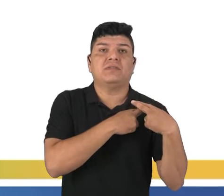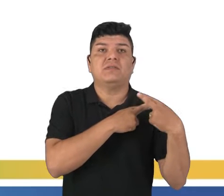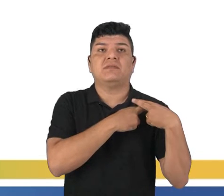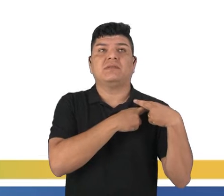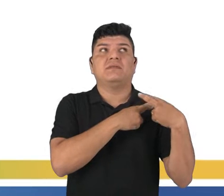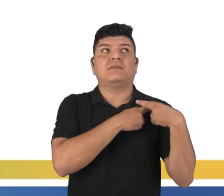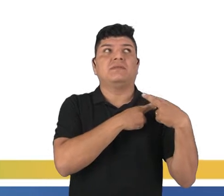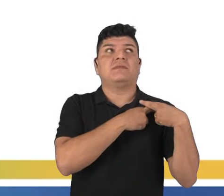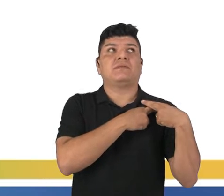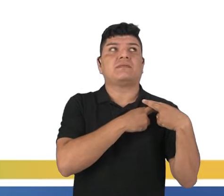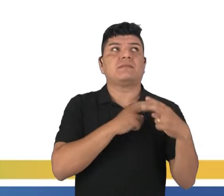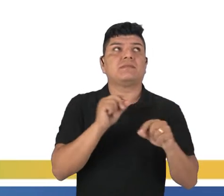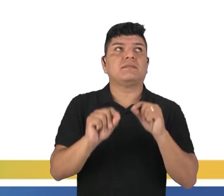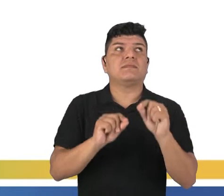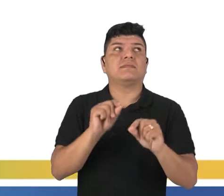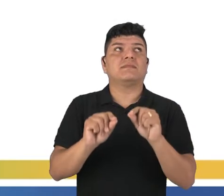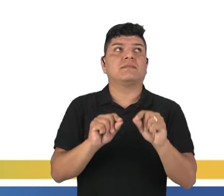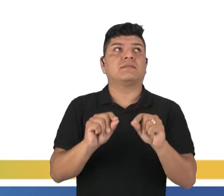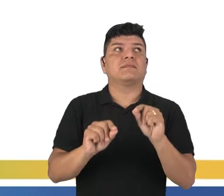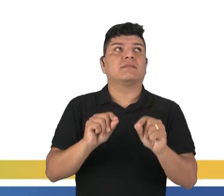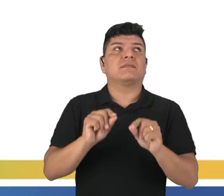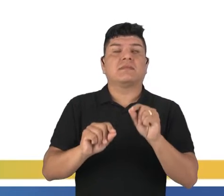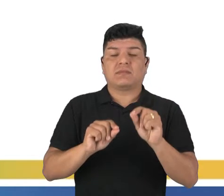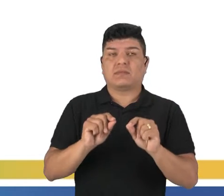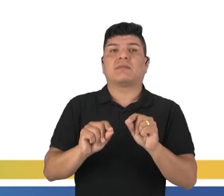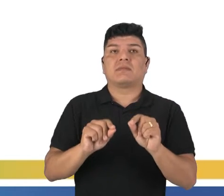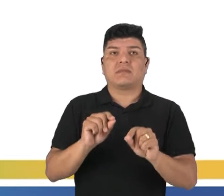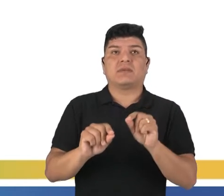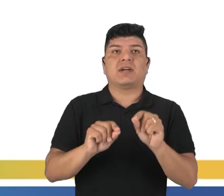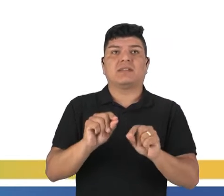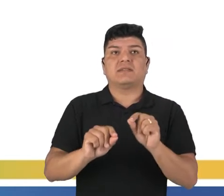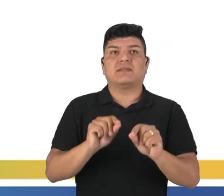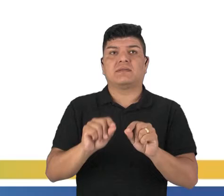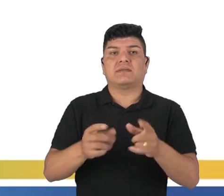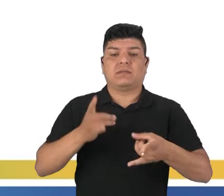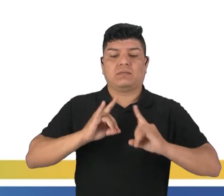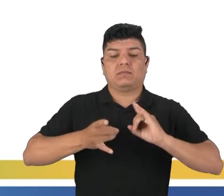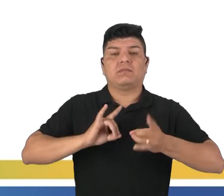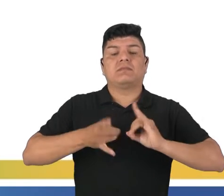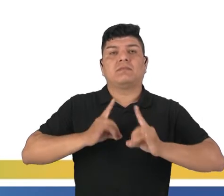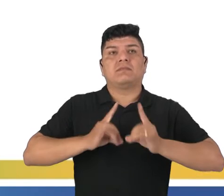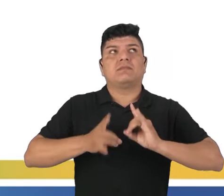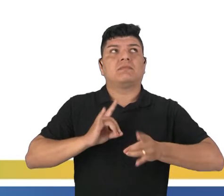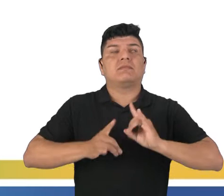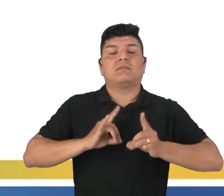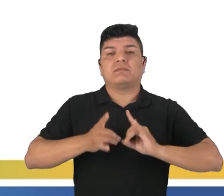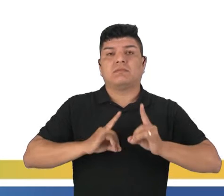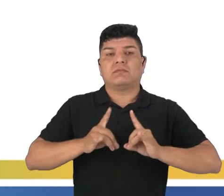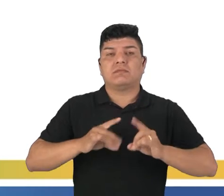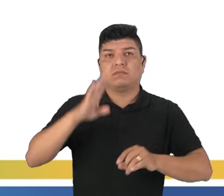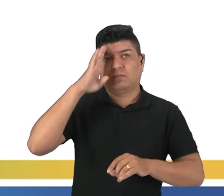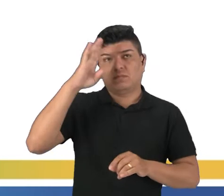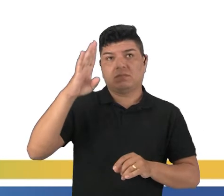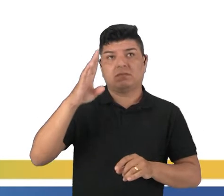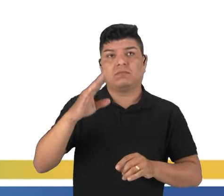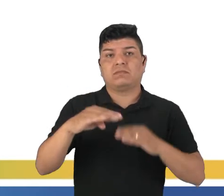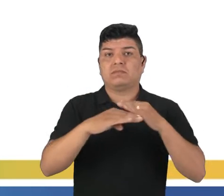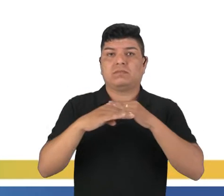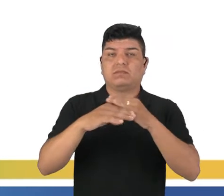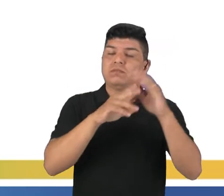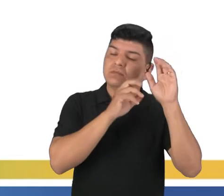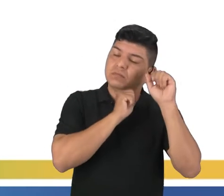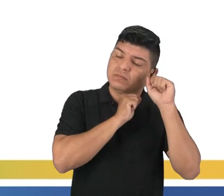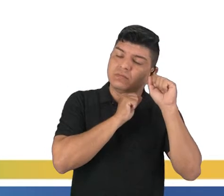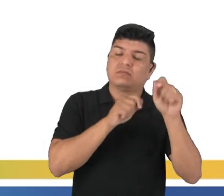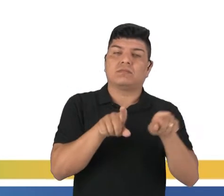hormônio melatonina. Esse hormônio, a principal função dele é atuar na regulação